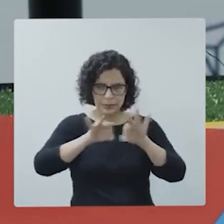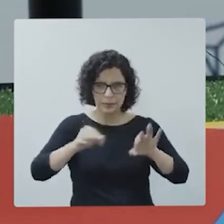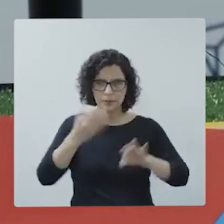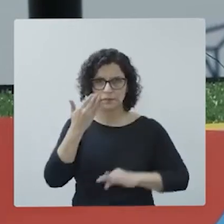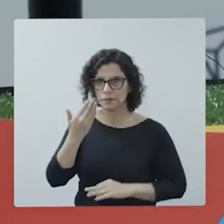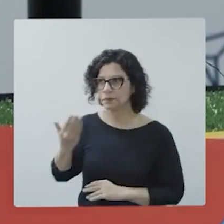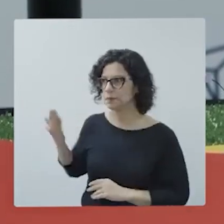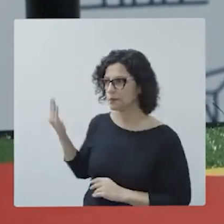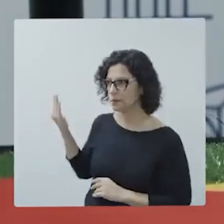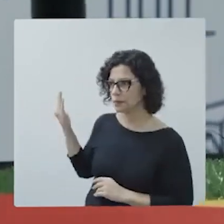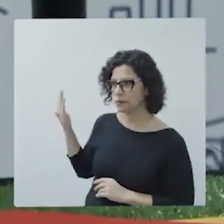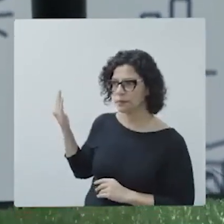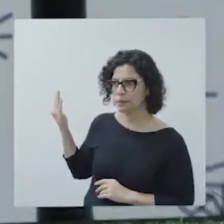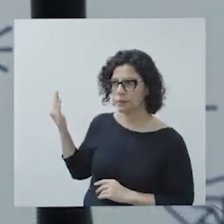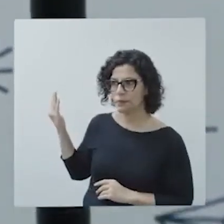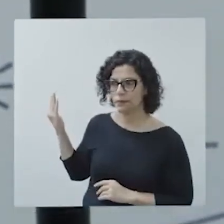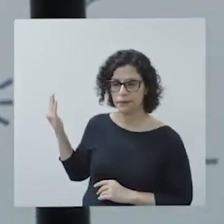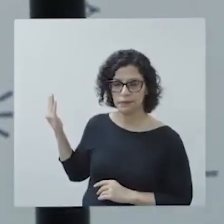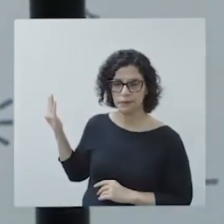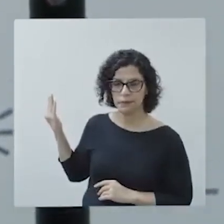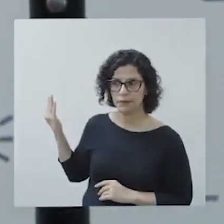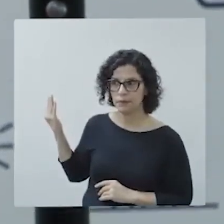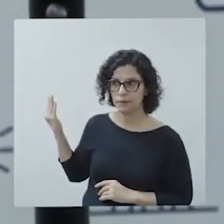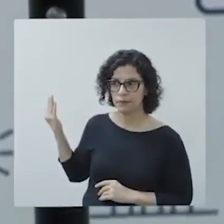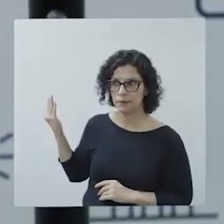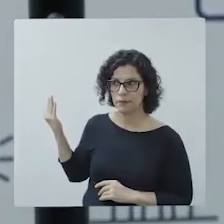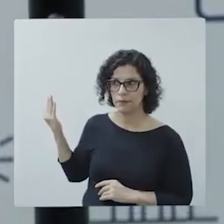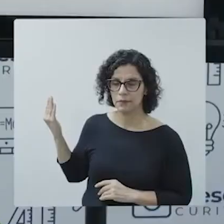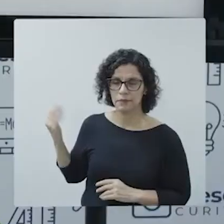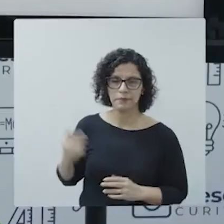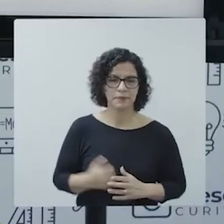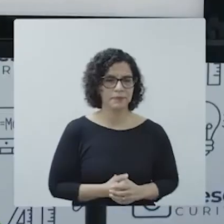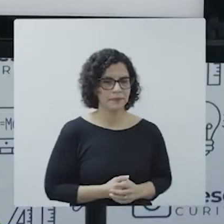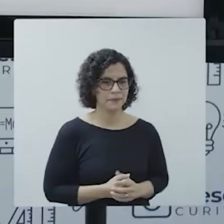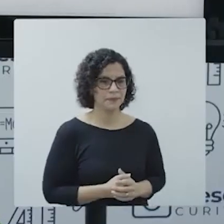Ficou assim, ou assim.